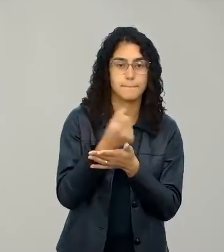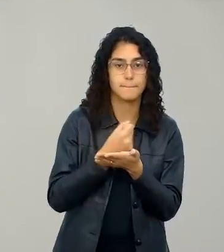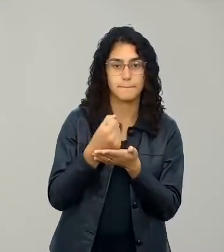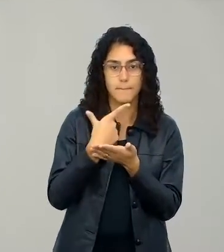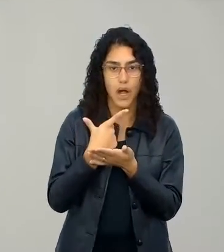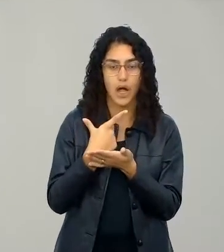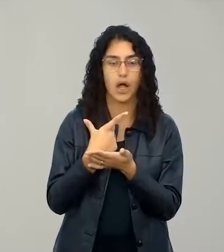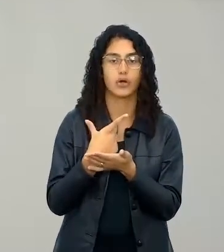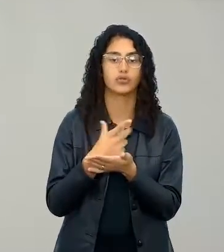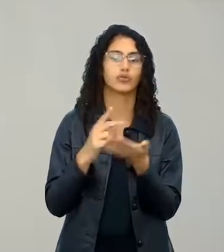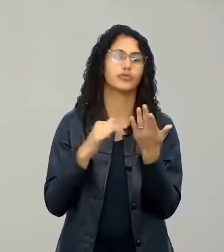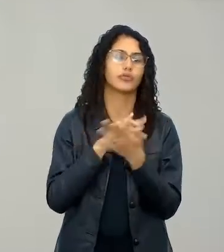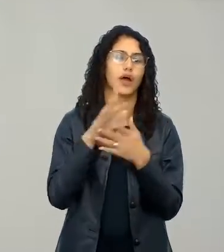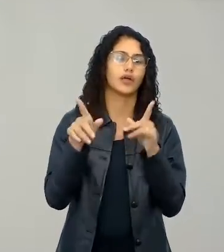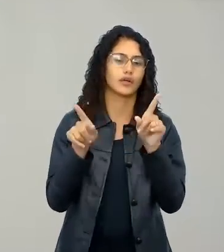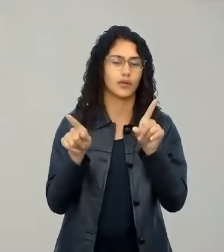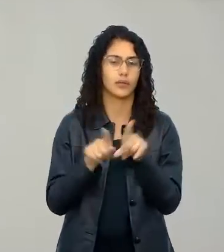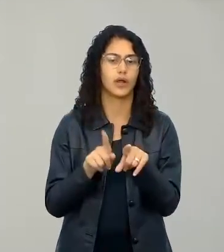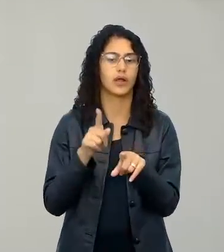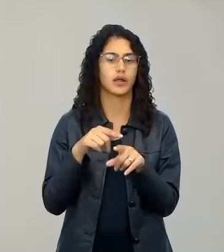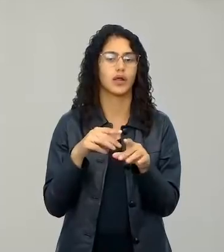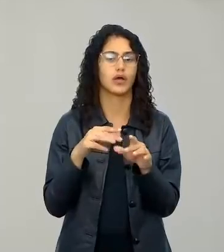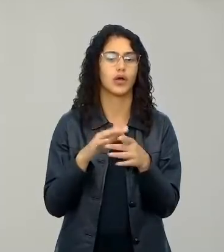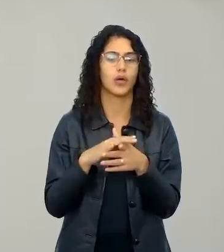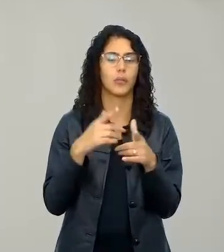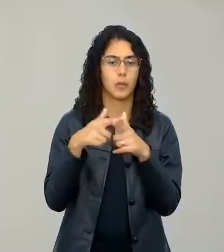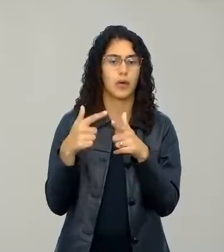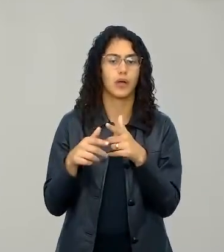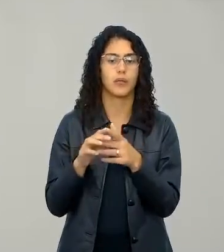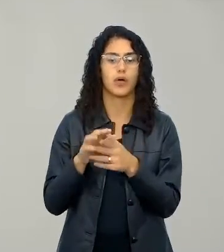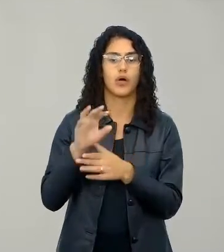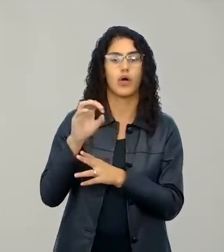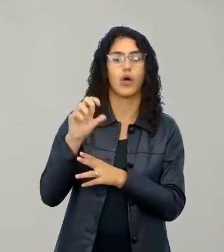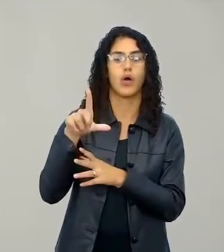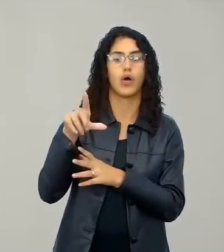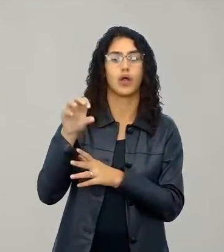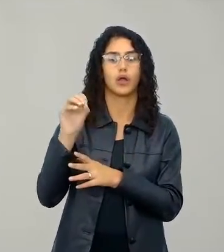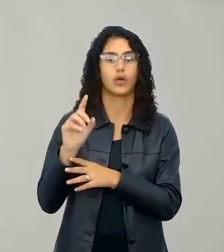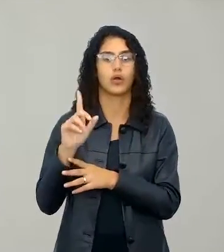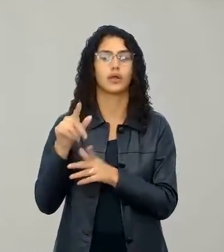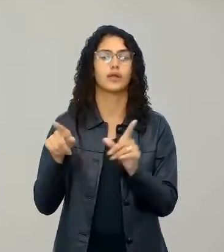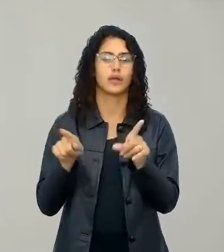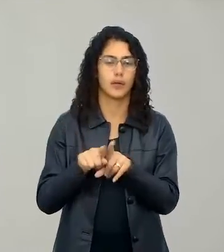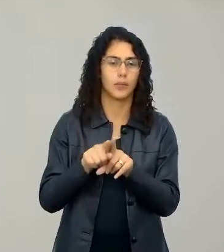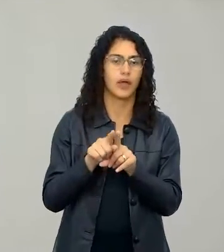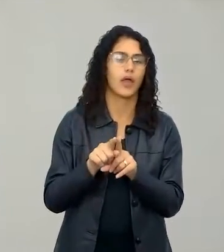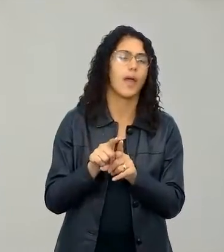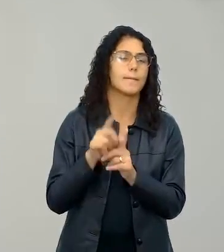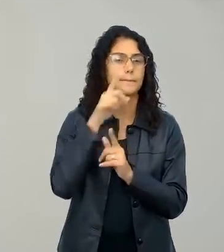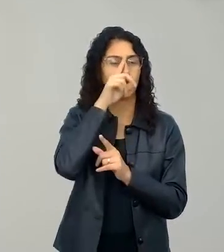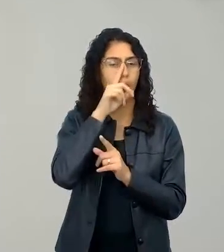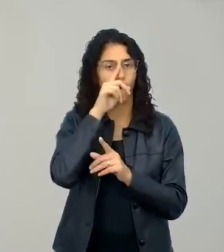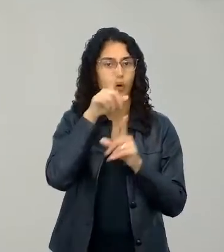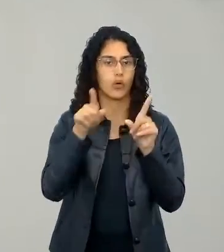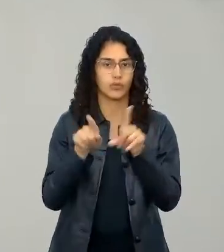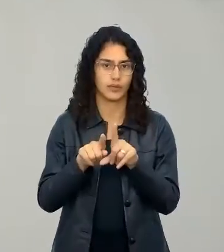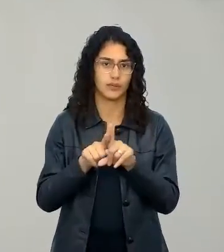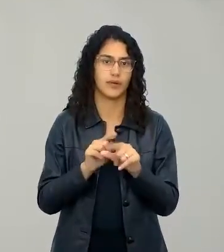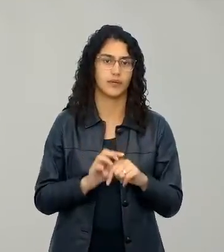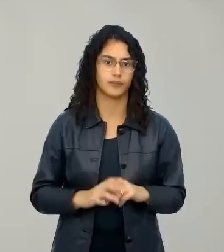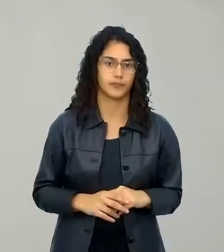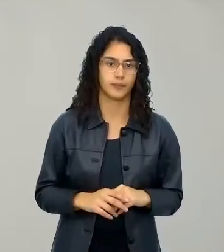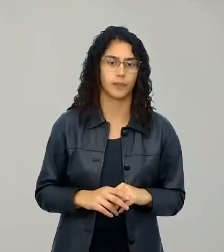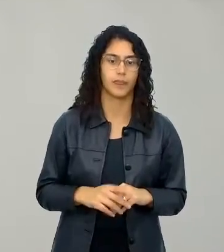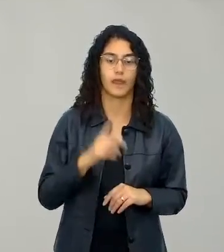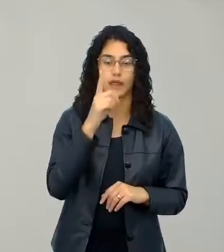no ralo. E outras coisas também são bem contaminantes. Por exemplo, óleo é um contaminante imenso, né?